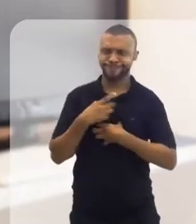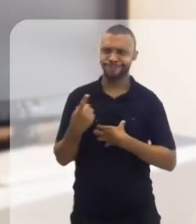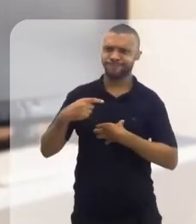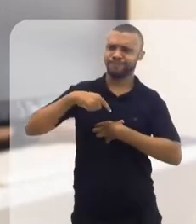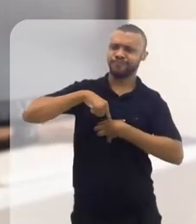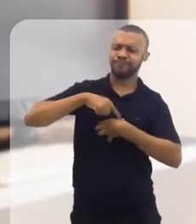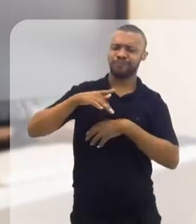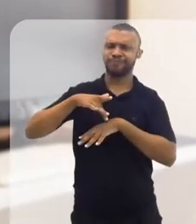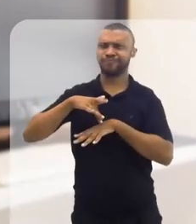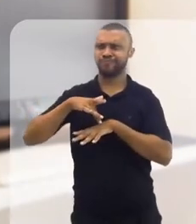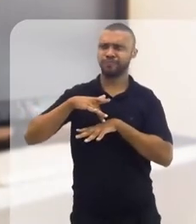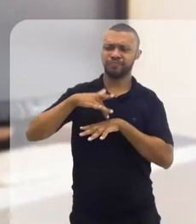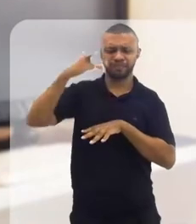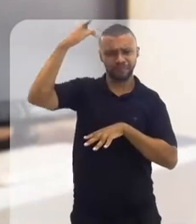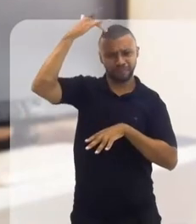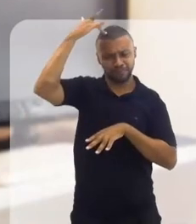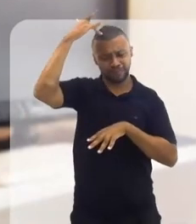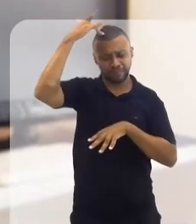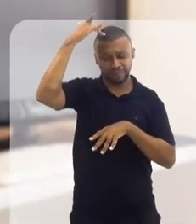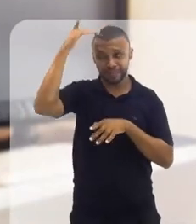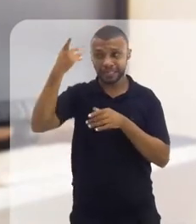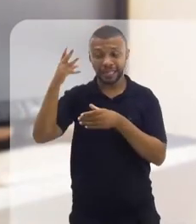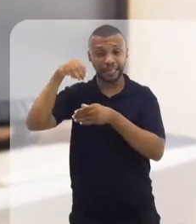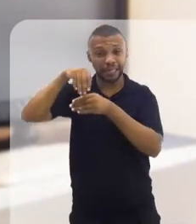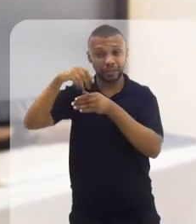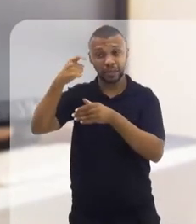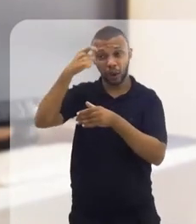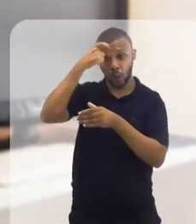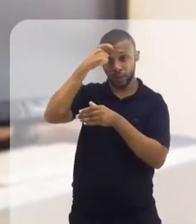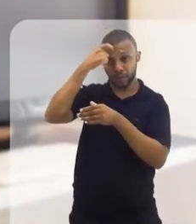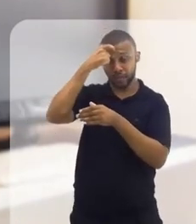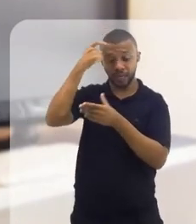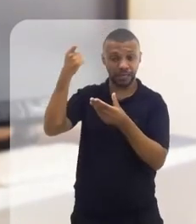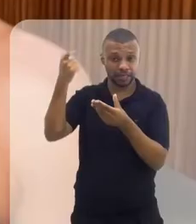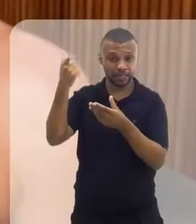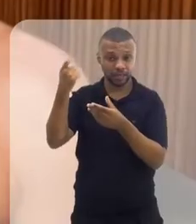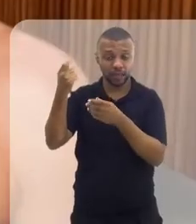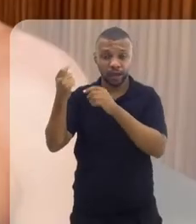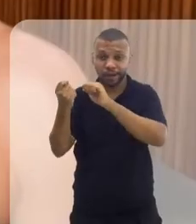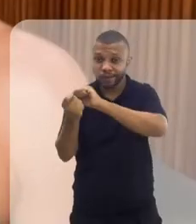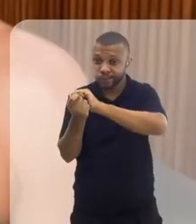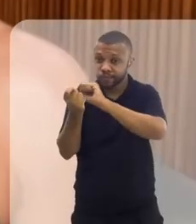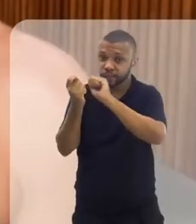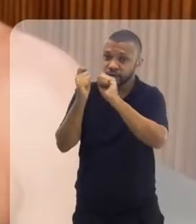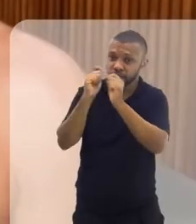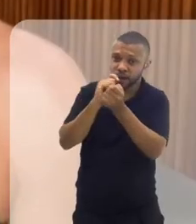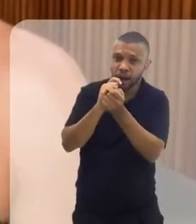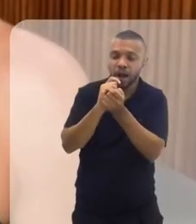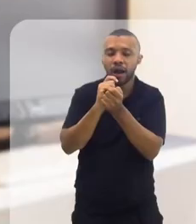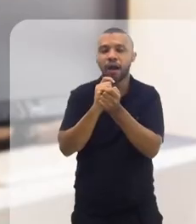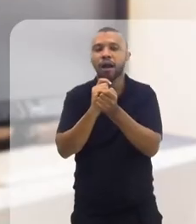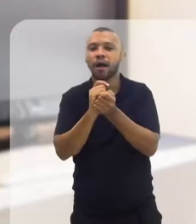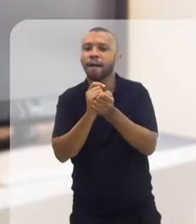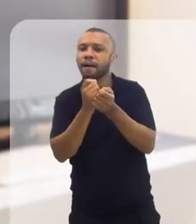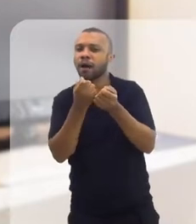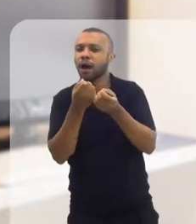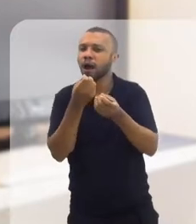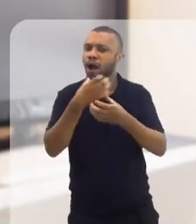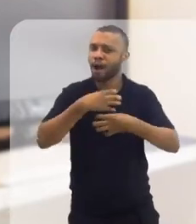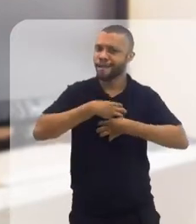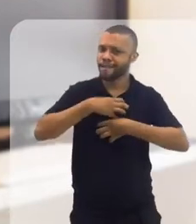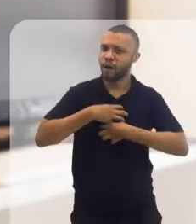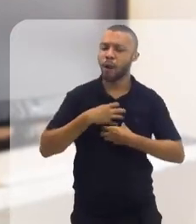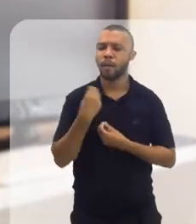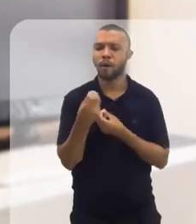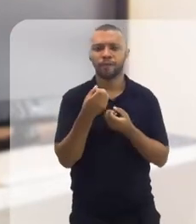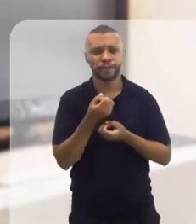estava sentindo, né? Coisa de quem faz análise. Está lá no inconsciente. De alguma forma, e molda a forma como a gente vai